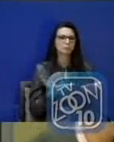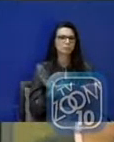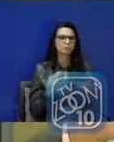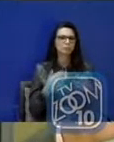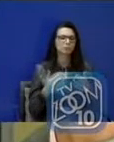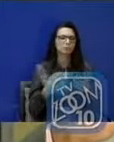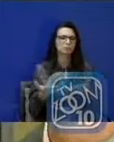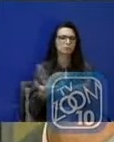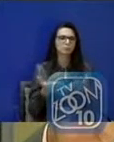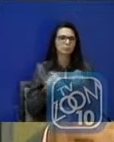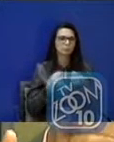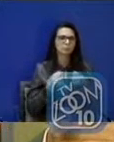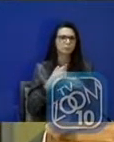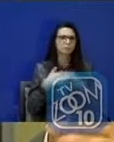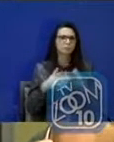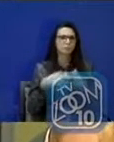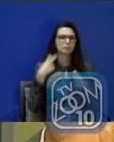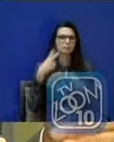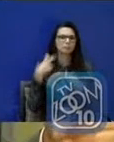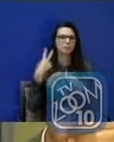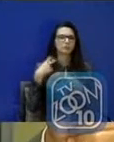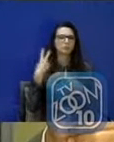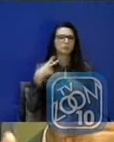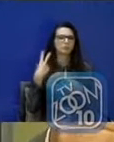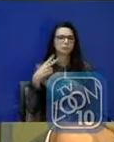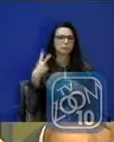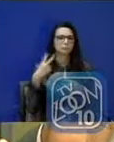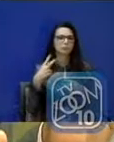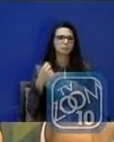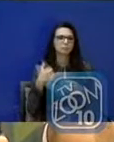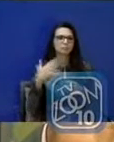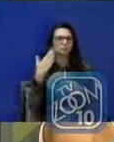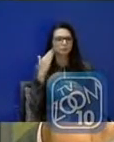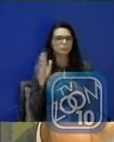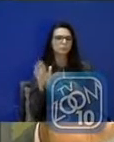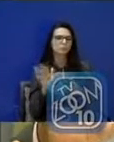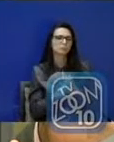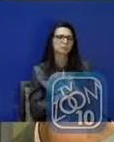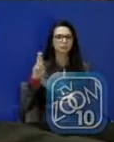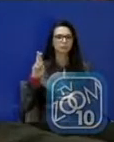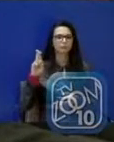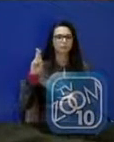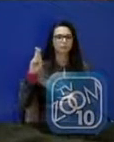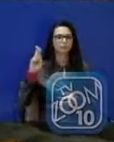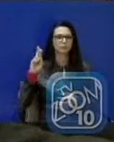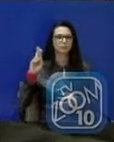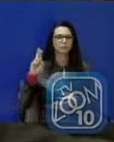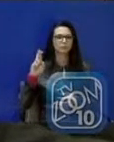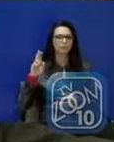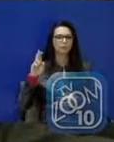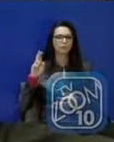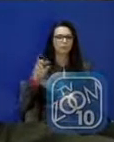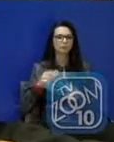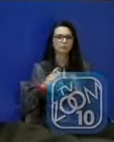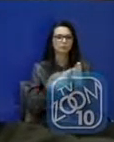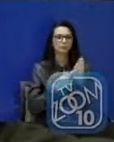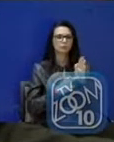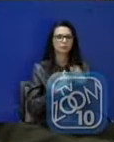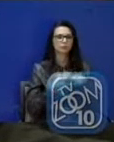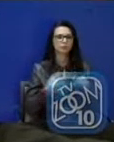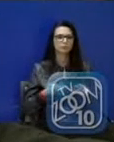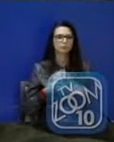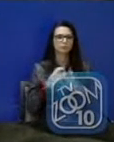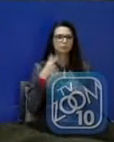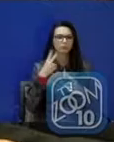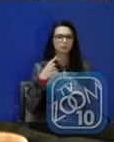Agricultura e Desenvolvimento Rural, o presidente escolhido é o vereador Alcir Fonseca. Direitos da Criança, do Adolescente e